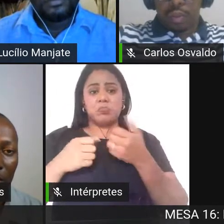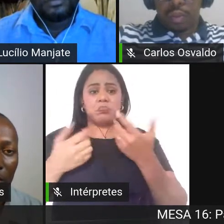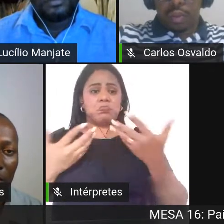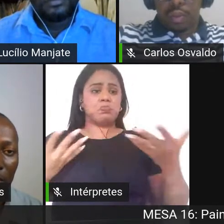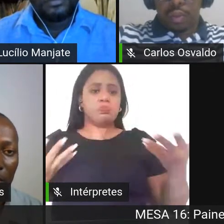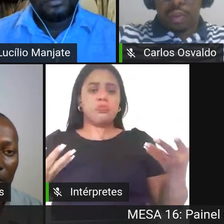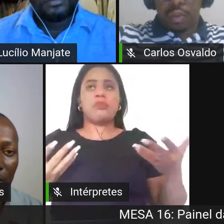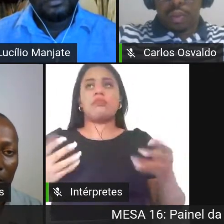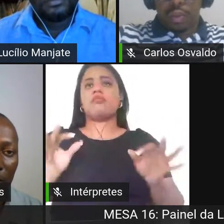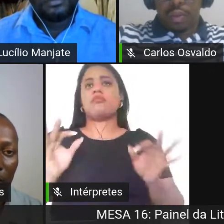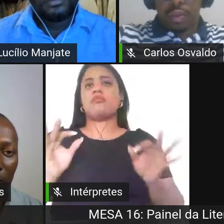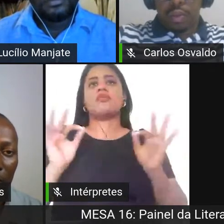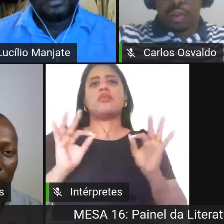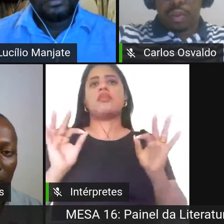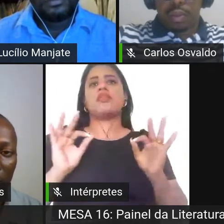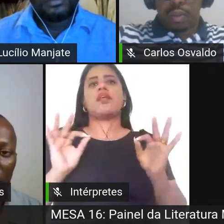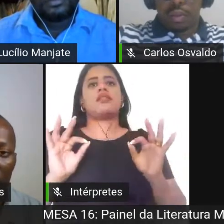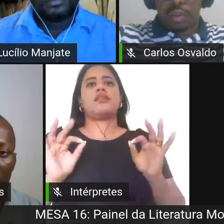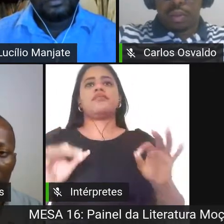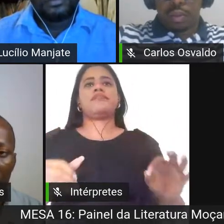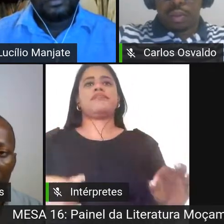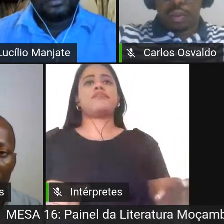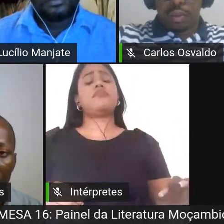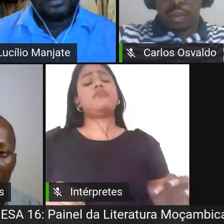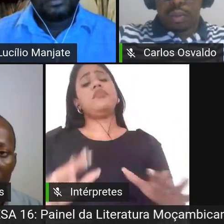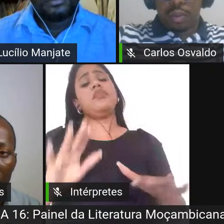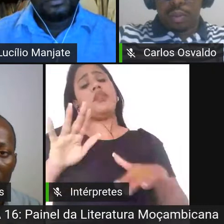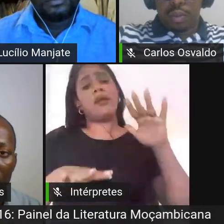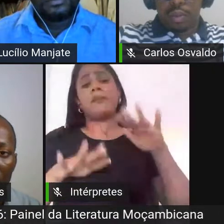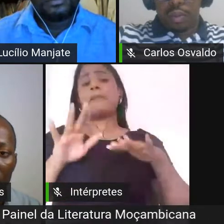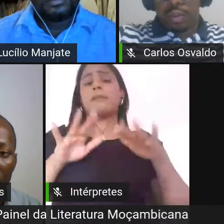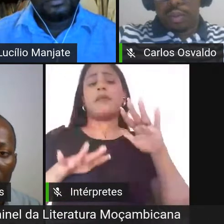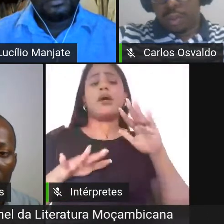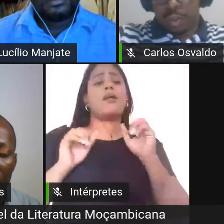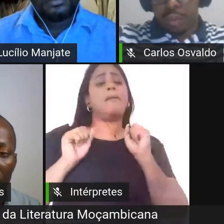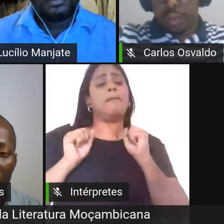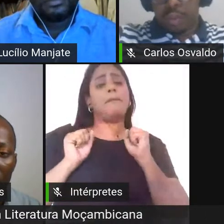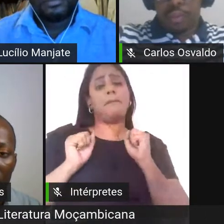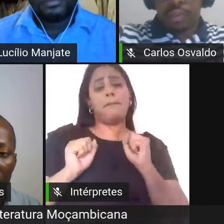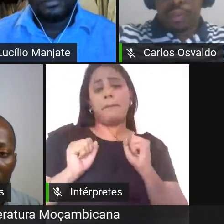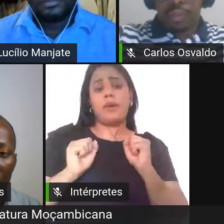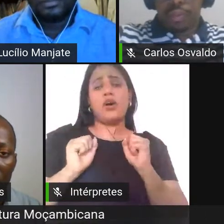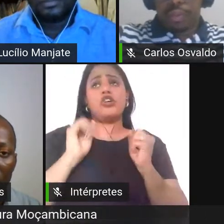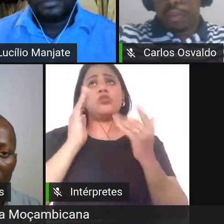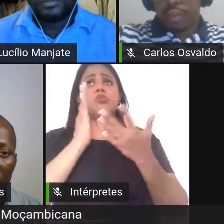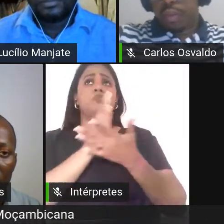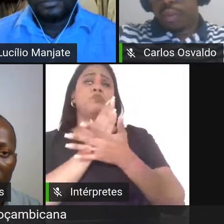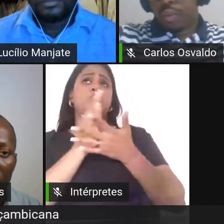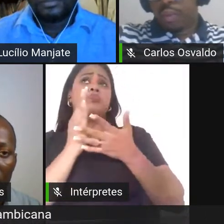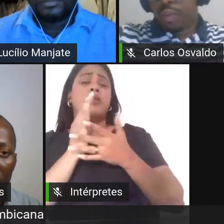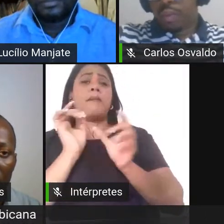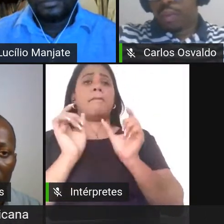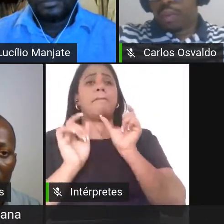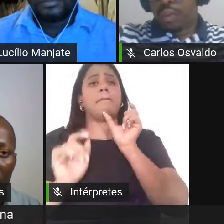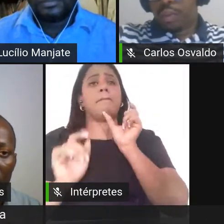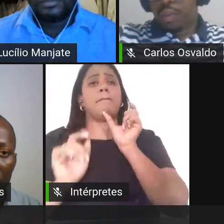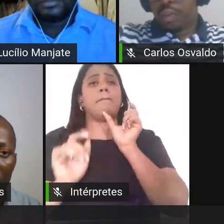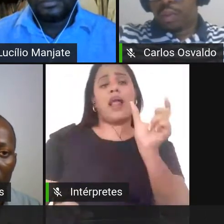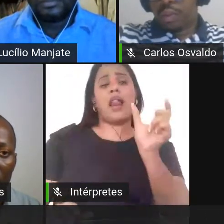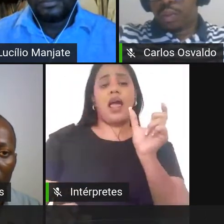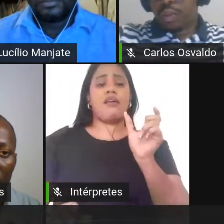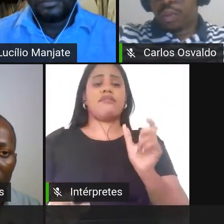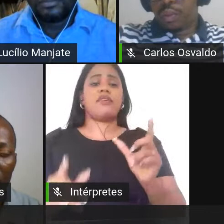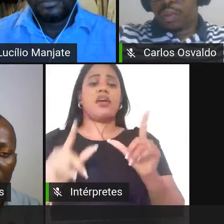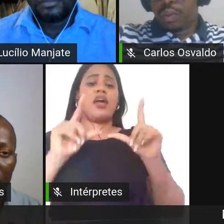nem nada disso. Pode aparecer uma ou outra palavra, um ou outro retrato que tenha a ver com